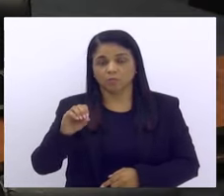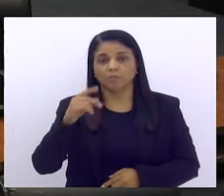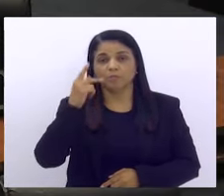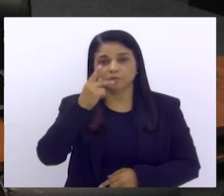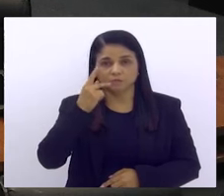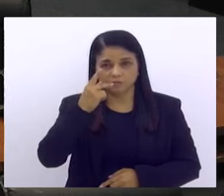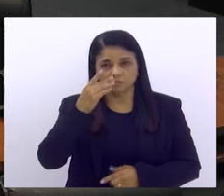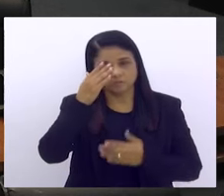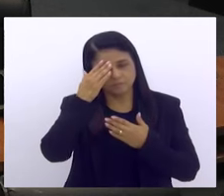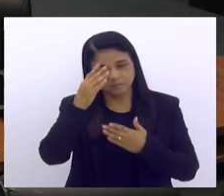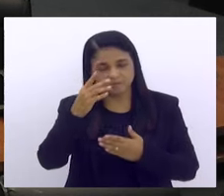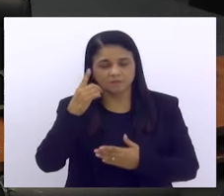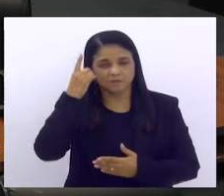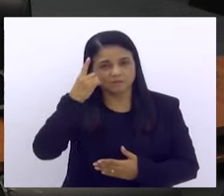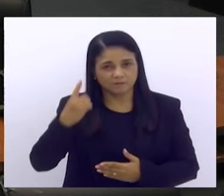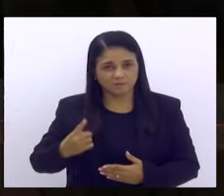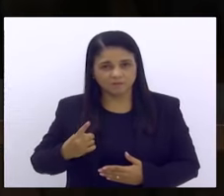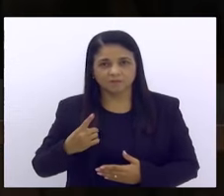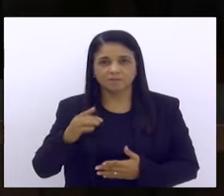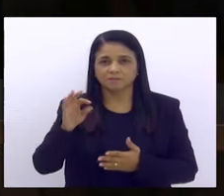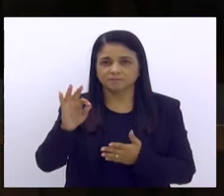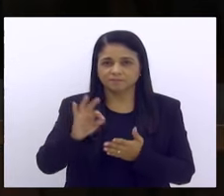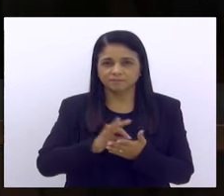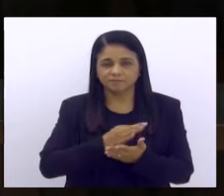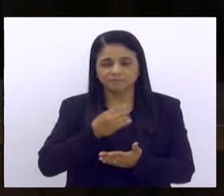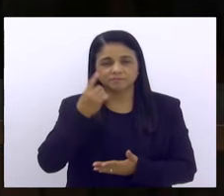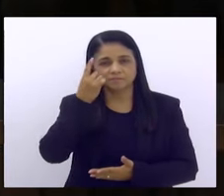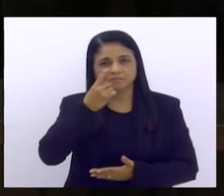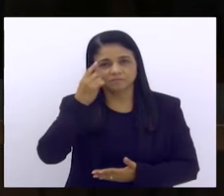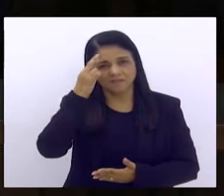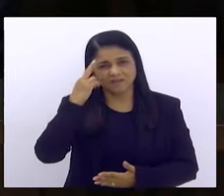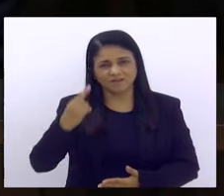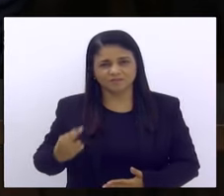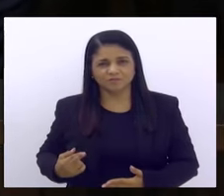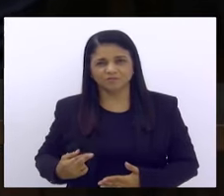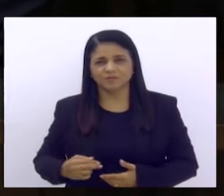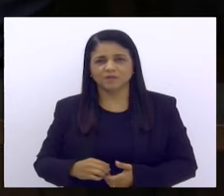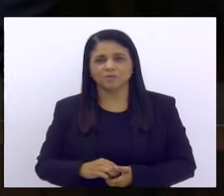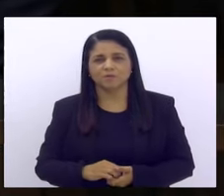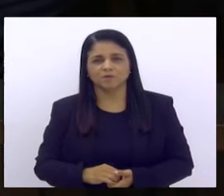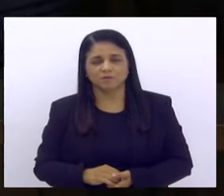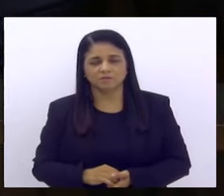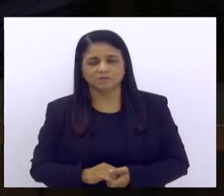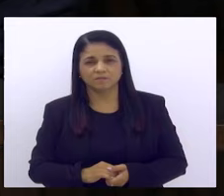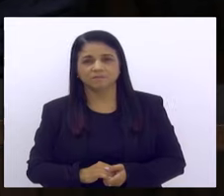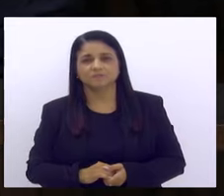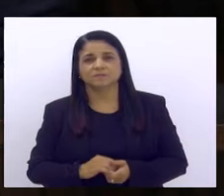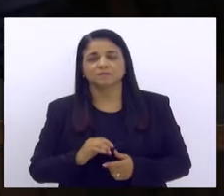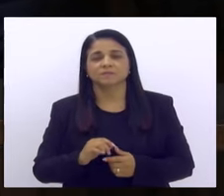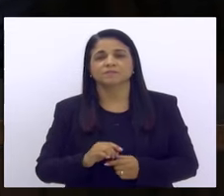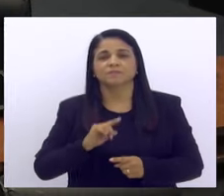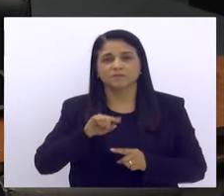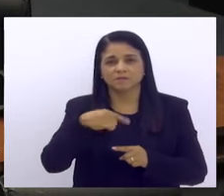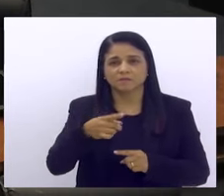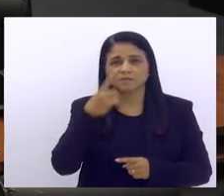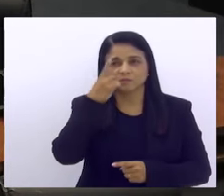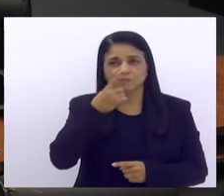Obrigado, querida Dani Monteiro. Próxima é a deputada Renata Souza. E prepara o deputado Alan Lopes.